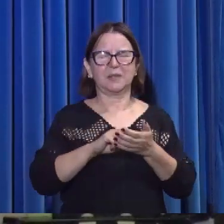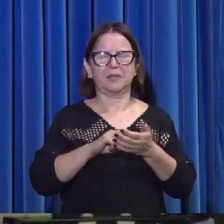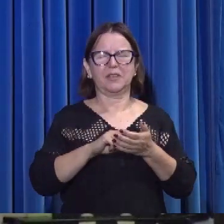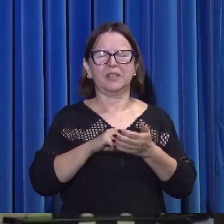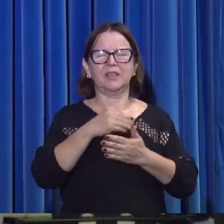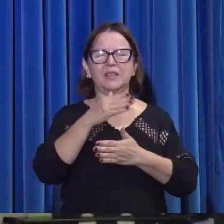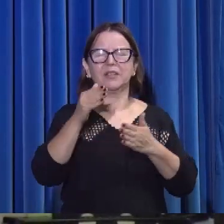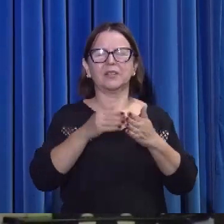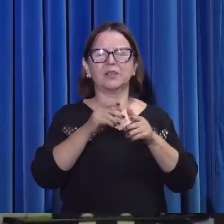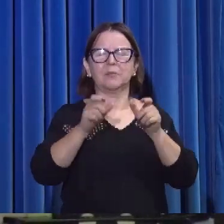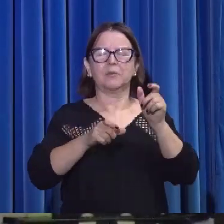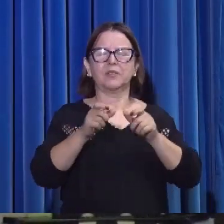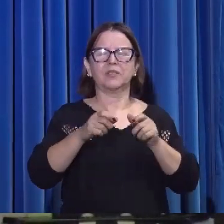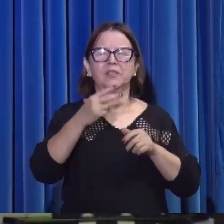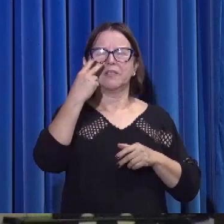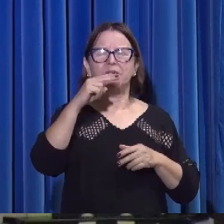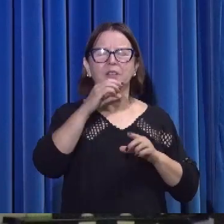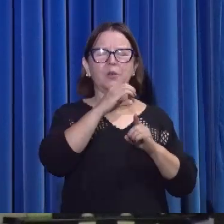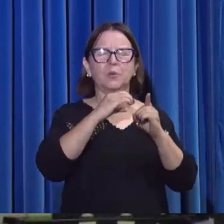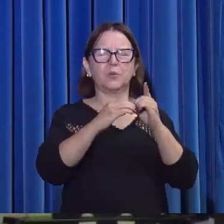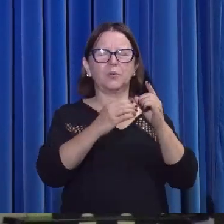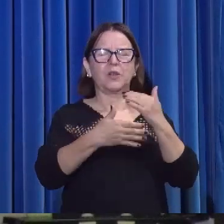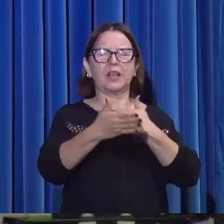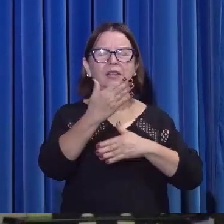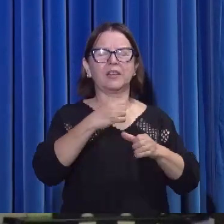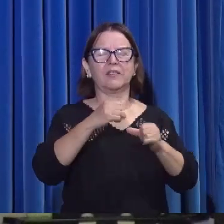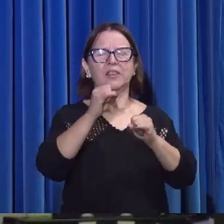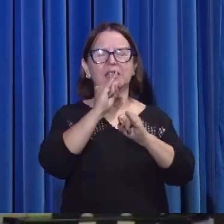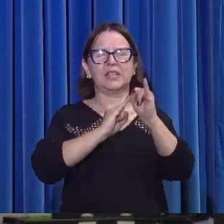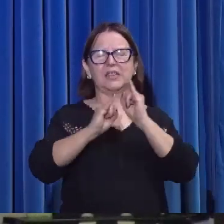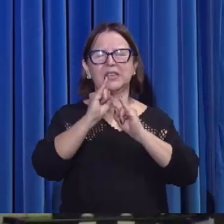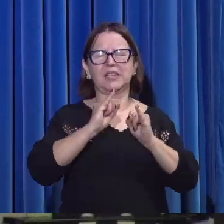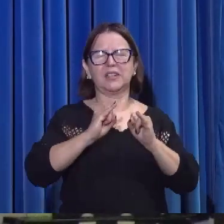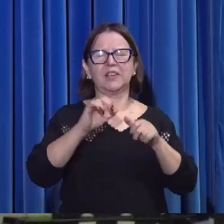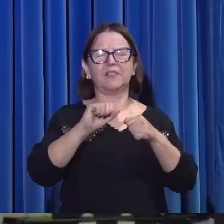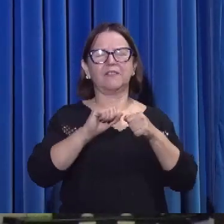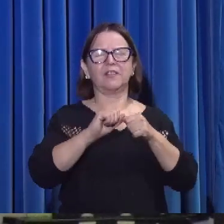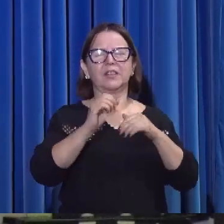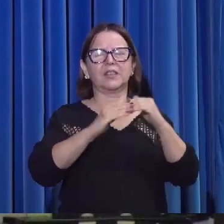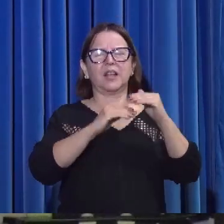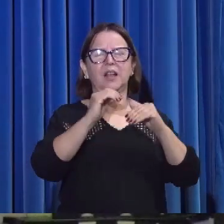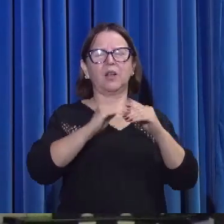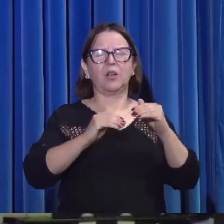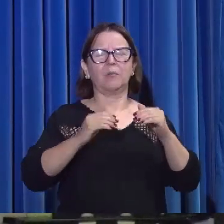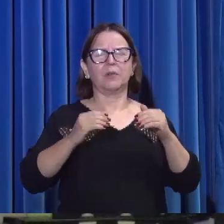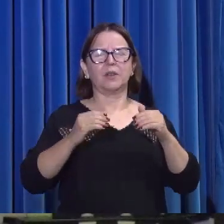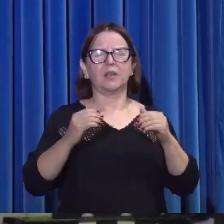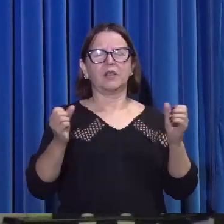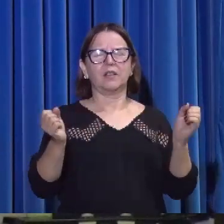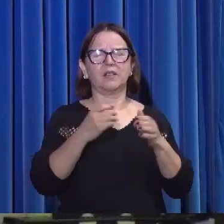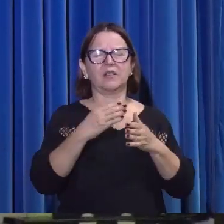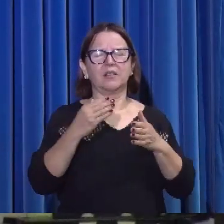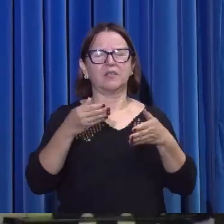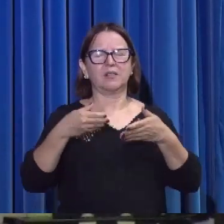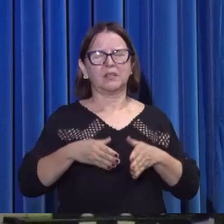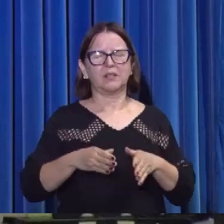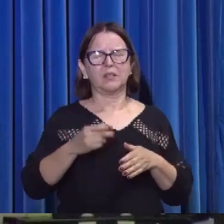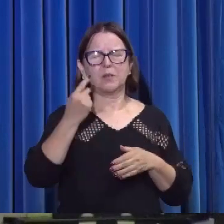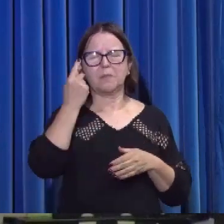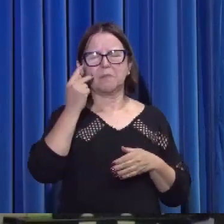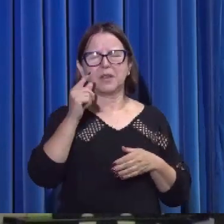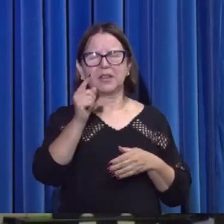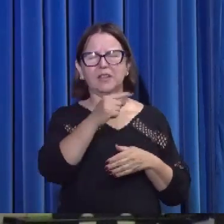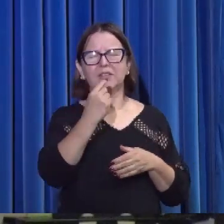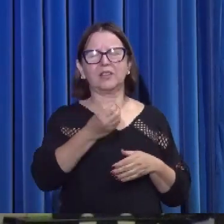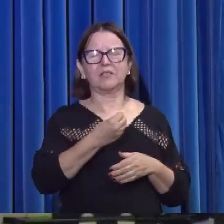via internet. Opera, Pai, essa obra da regeneração, essa obra do novo nascimento, para que possamos viver nesse mundo